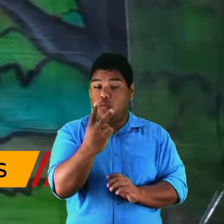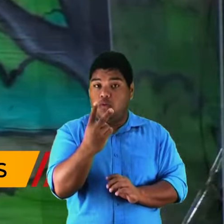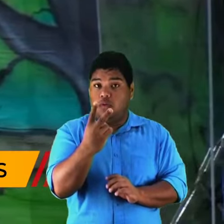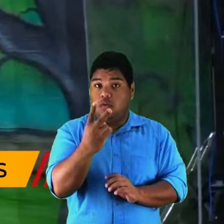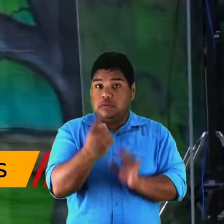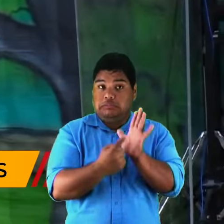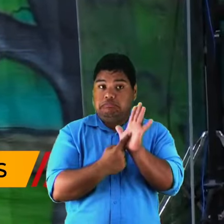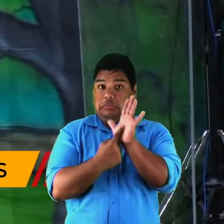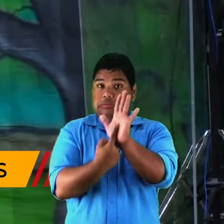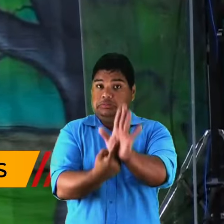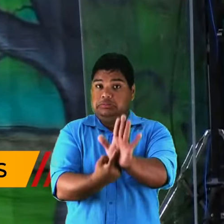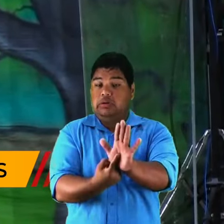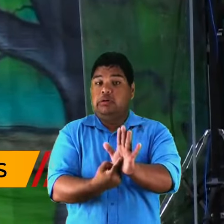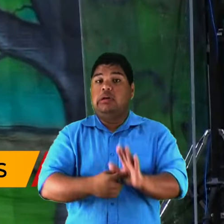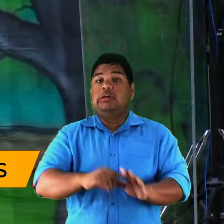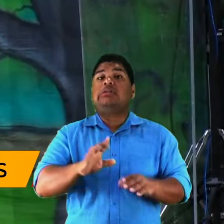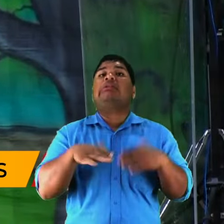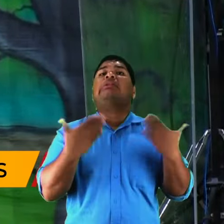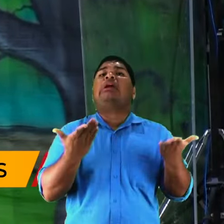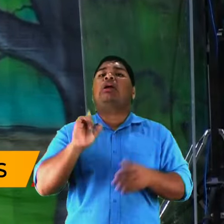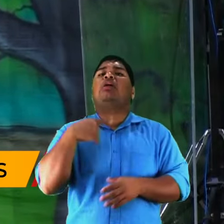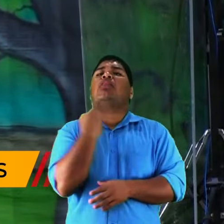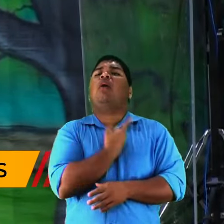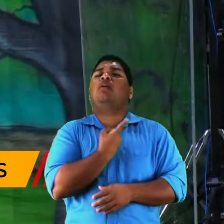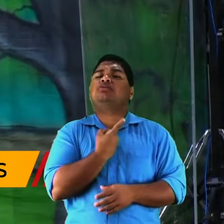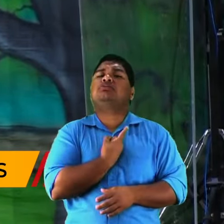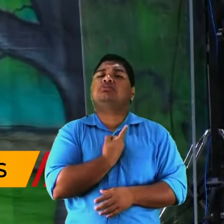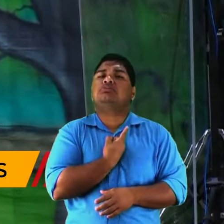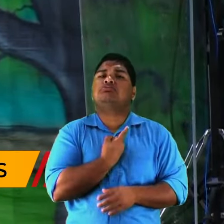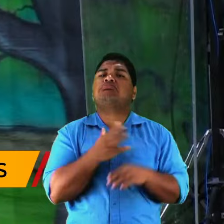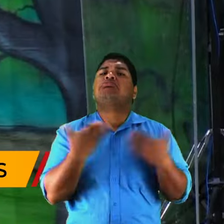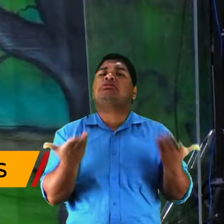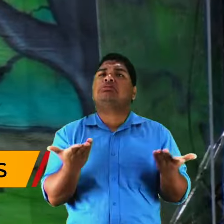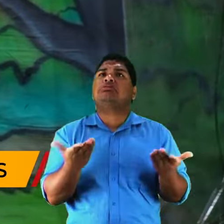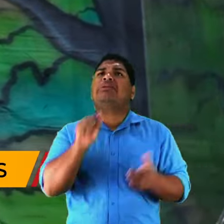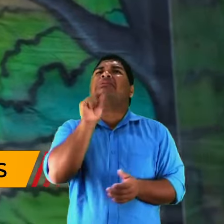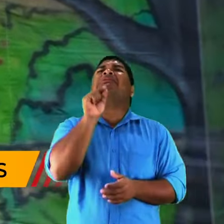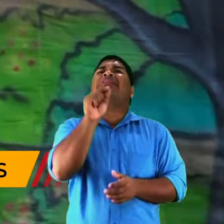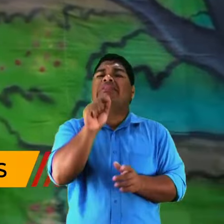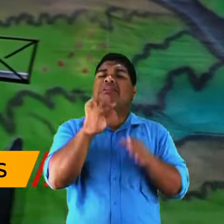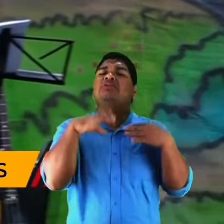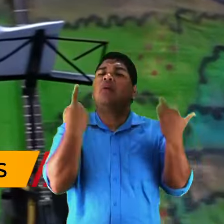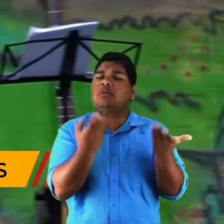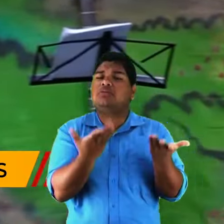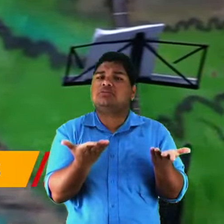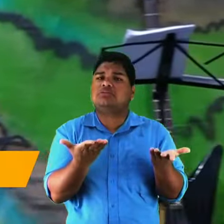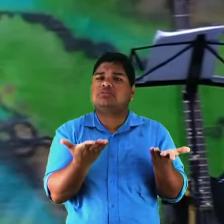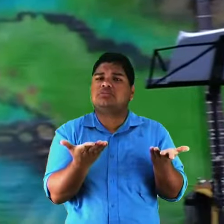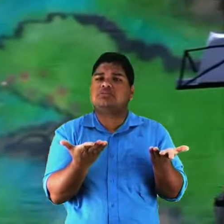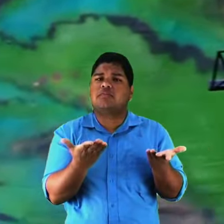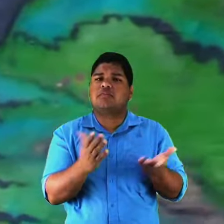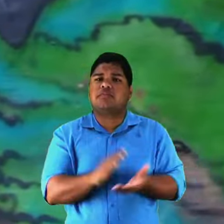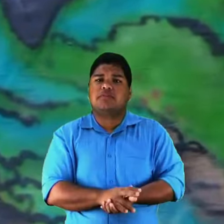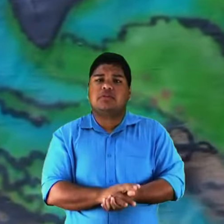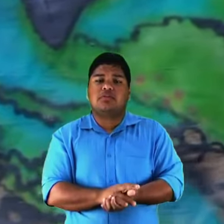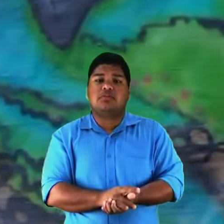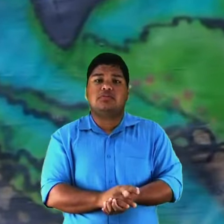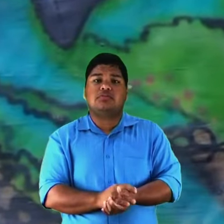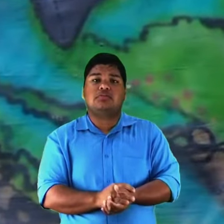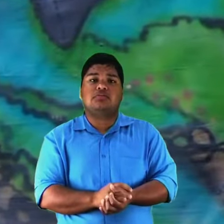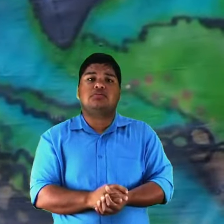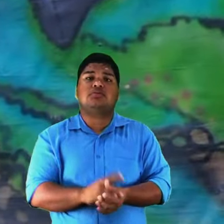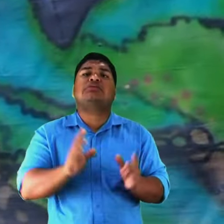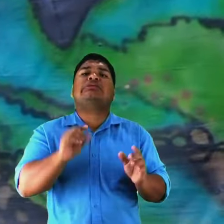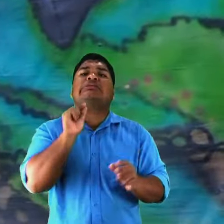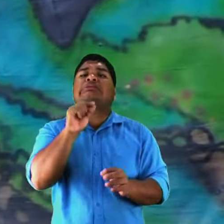revelar quem nós somos como pessoas. Quem nós somos como indivíduo, quem nós somos como